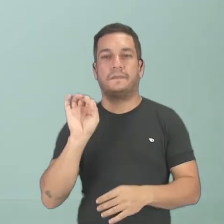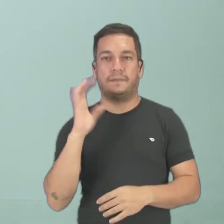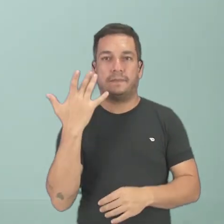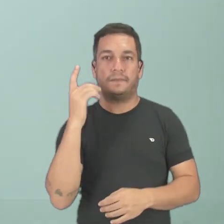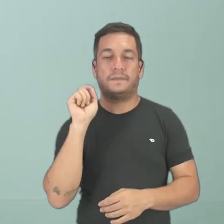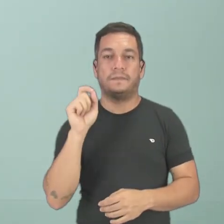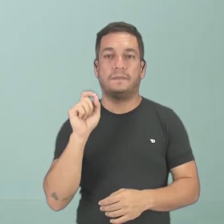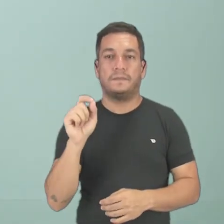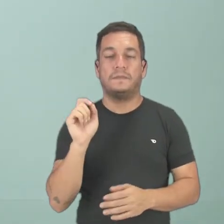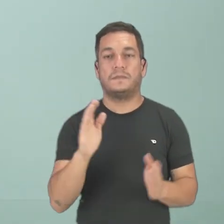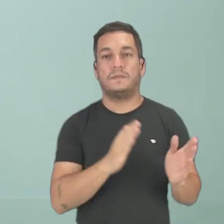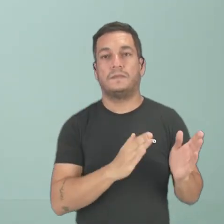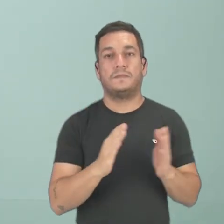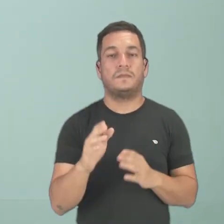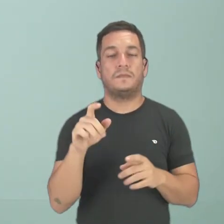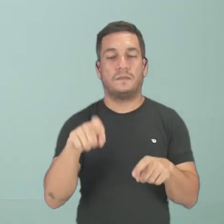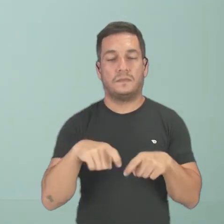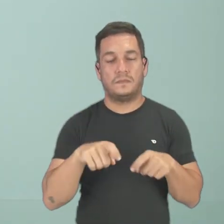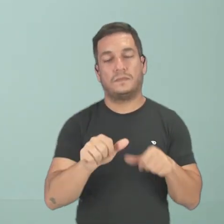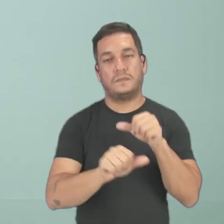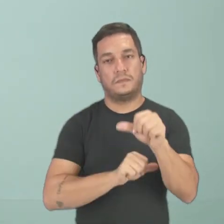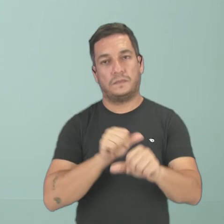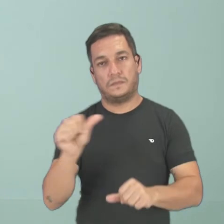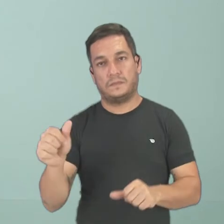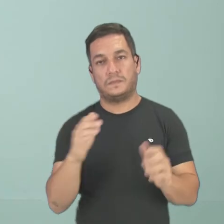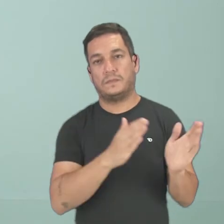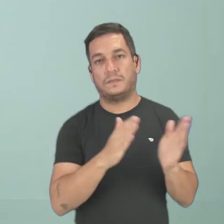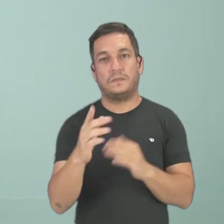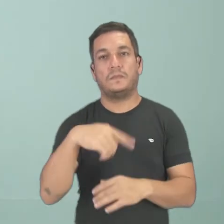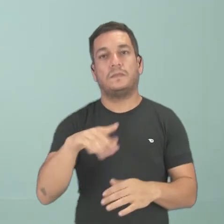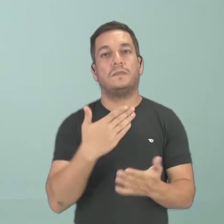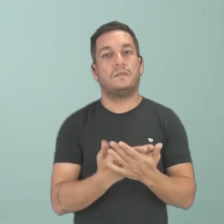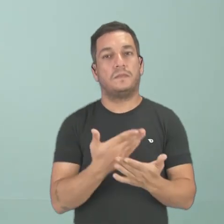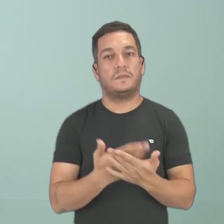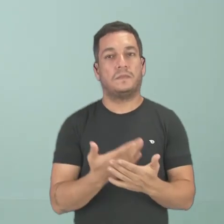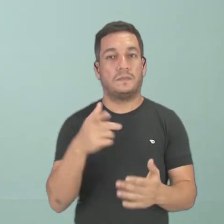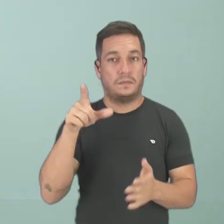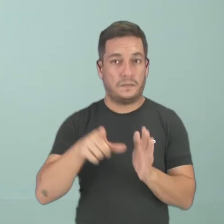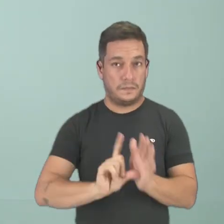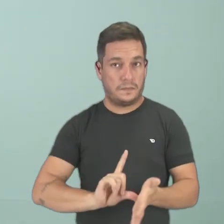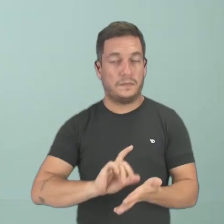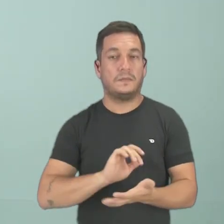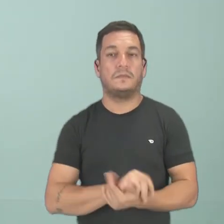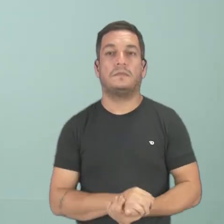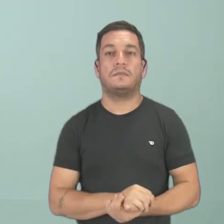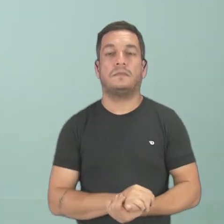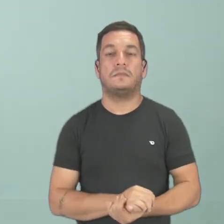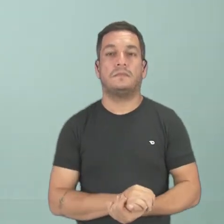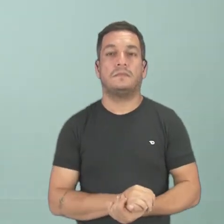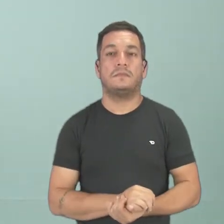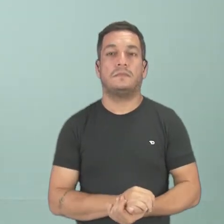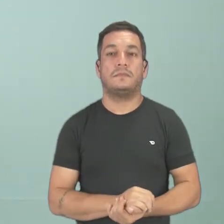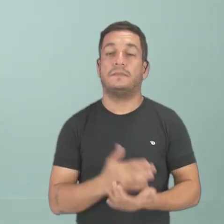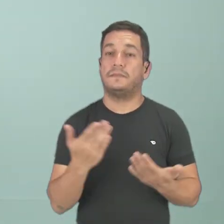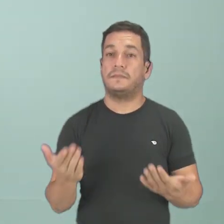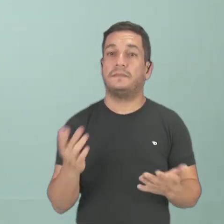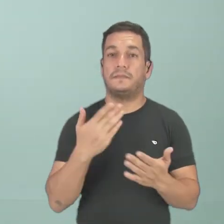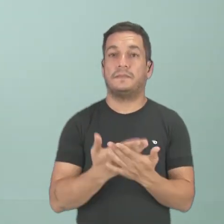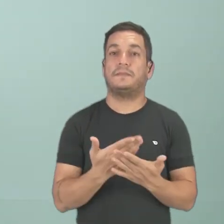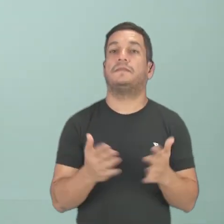aconteceu, esse processo de êxodo rural, todos os processos que nós já estudamos nas nossas aulas anteriores. Bom, então é